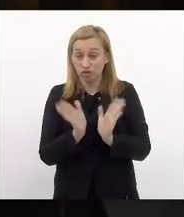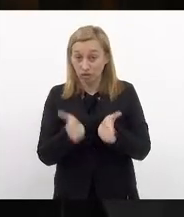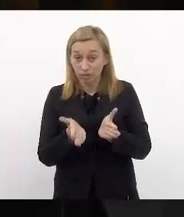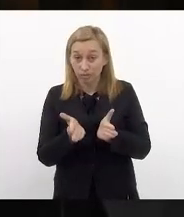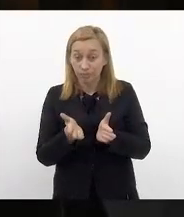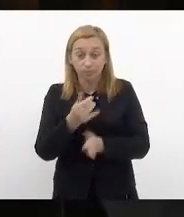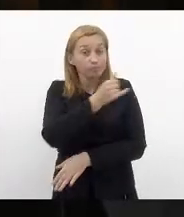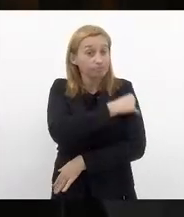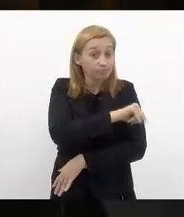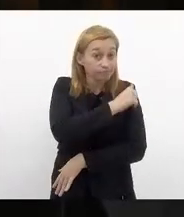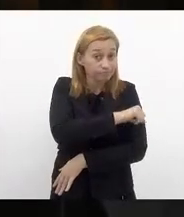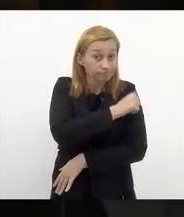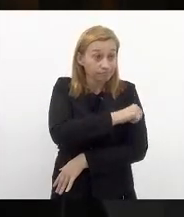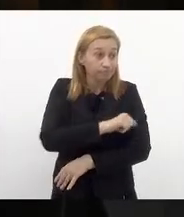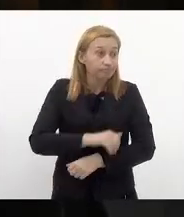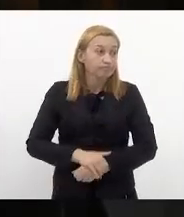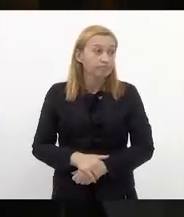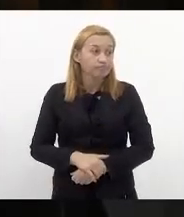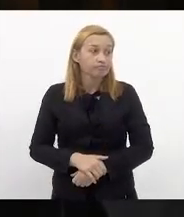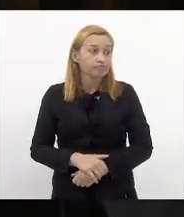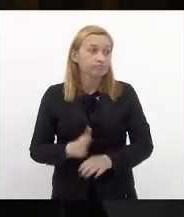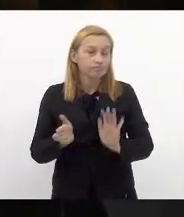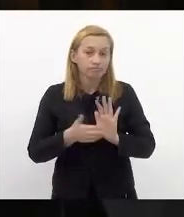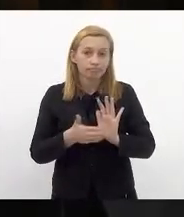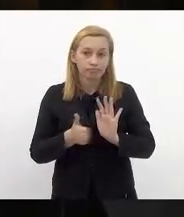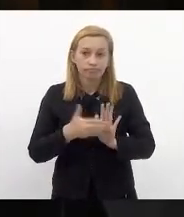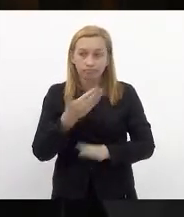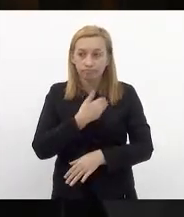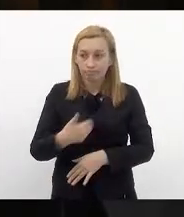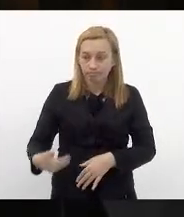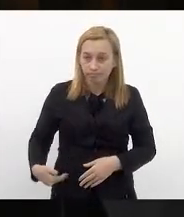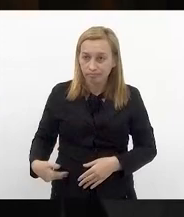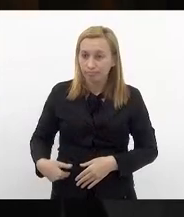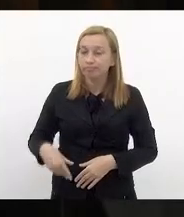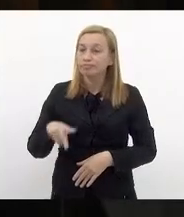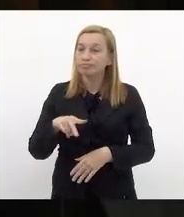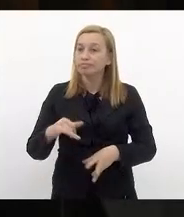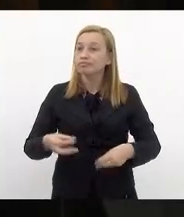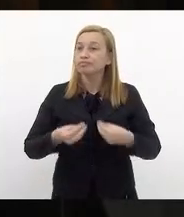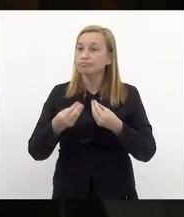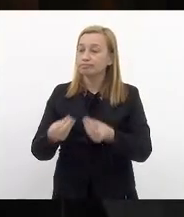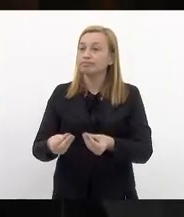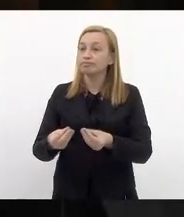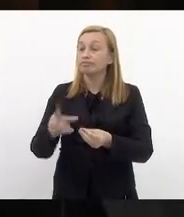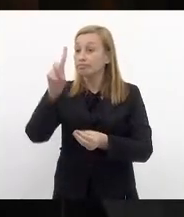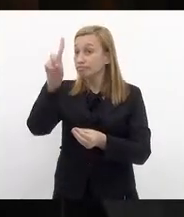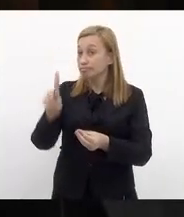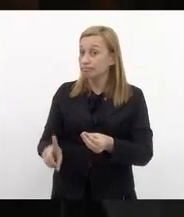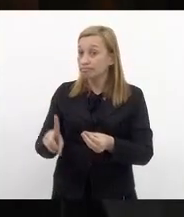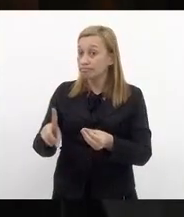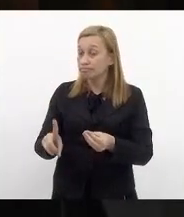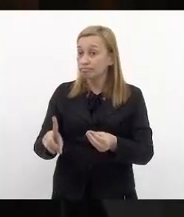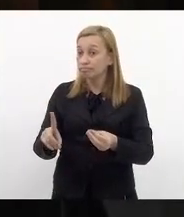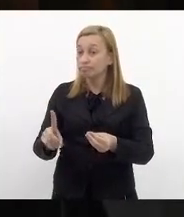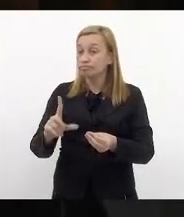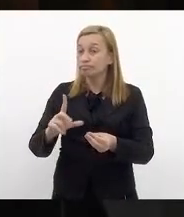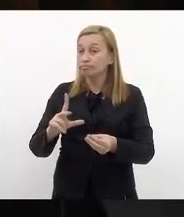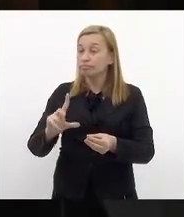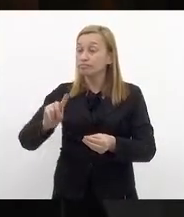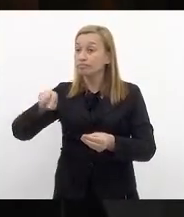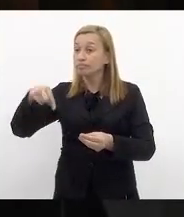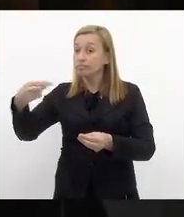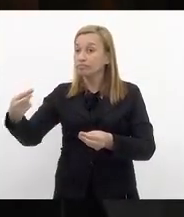o Rio de Janeiro, na proposta do governo, vai entregar os direitos dos próximos